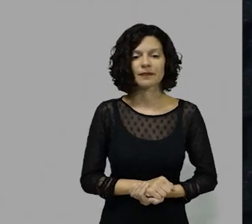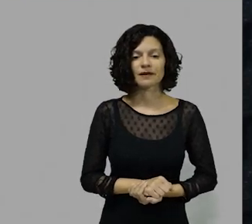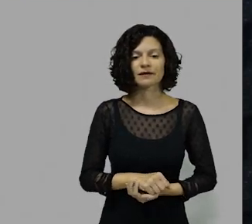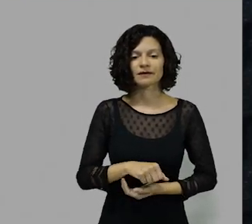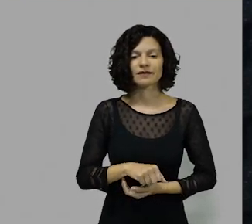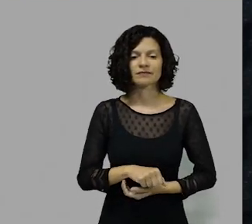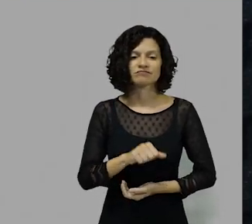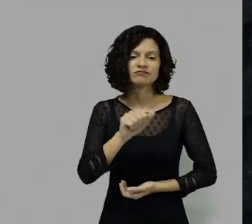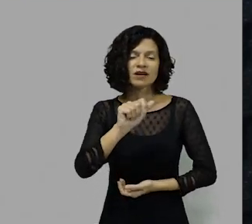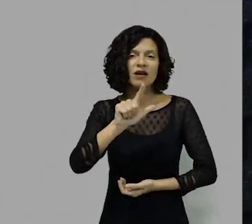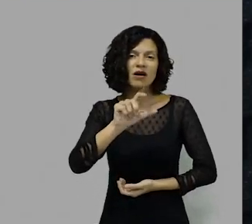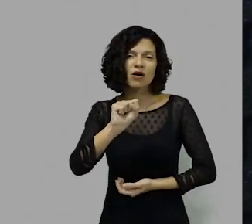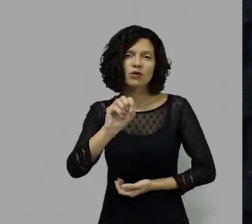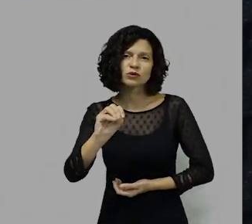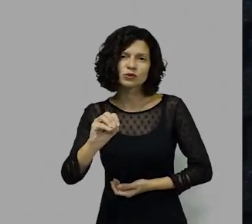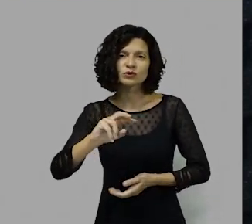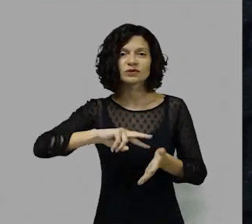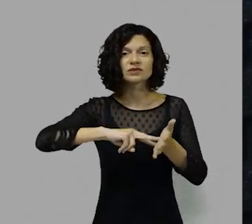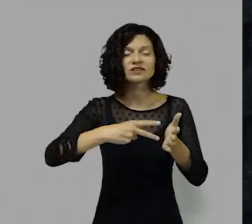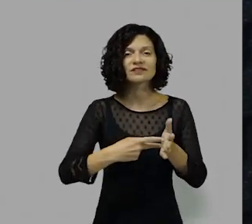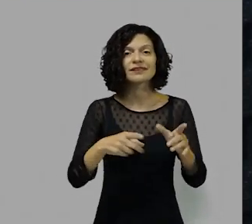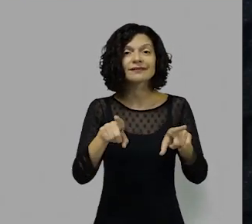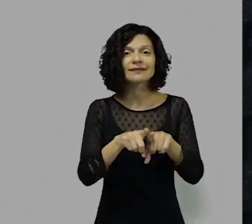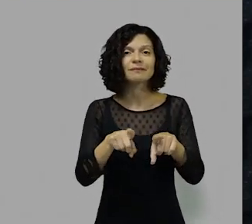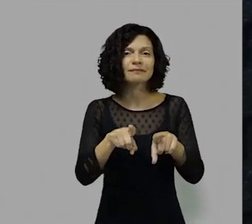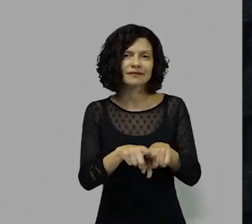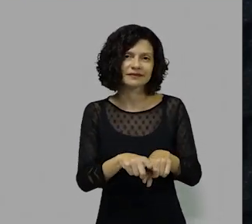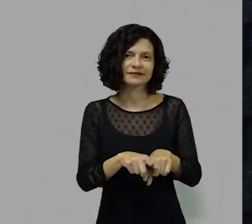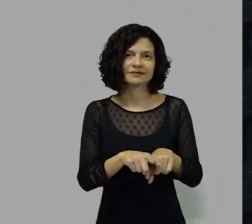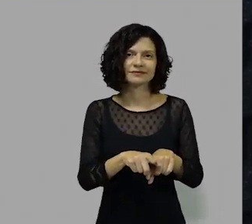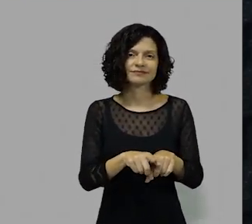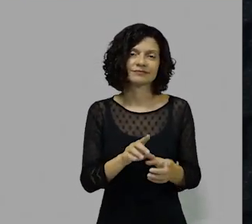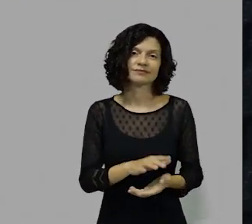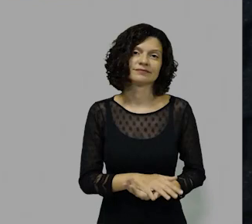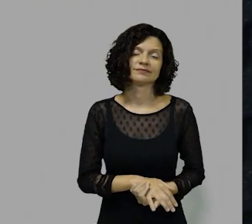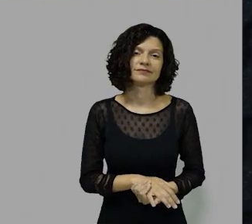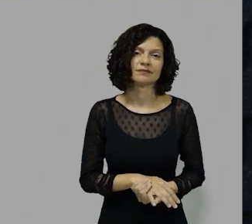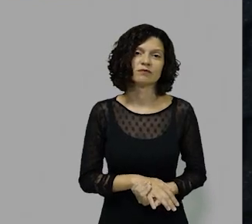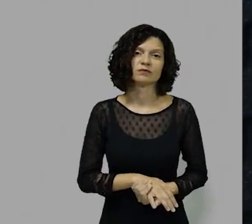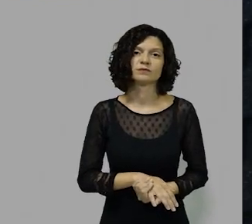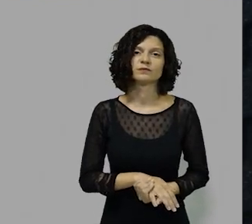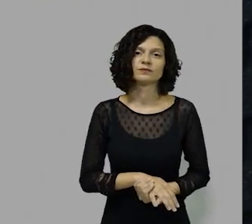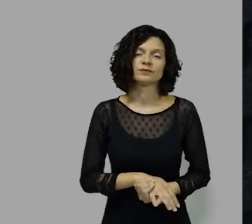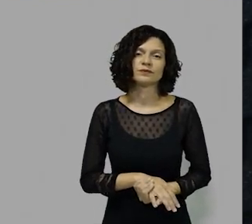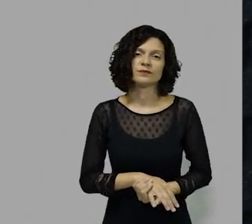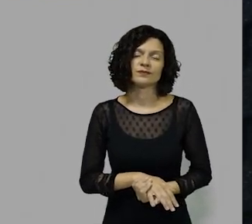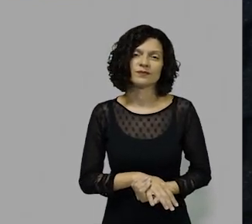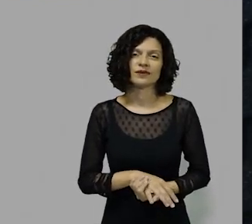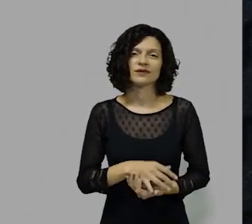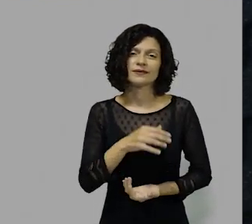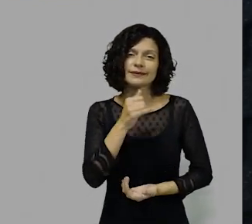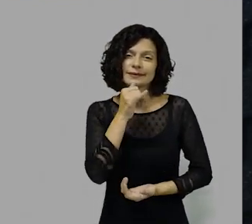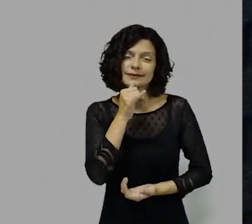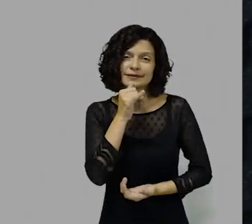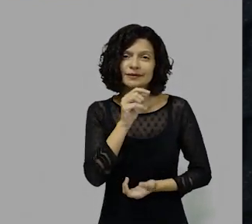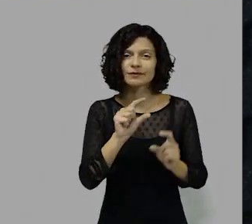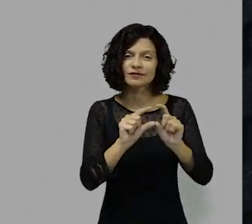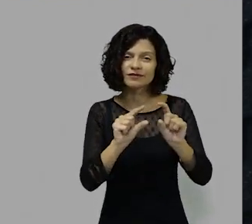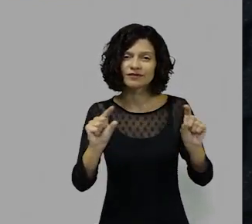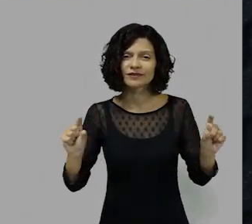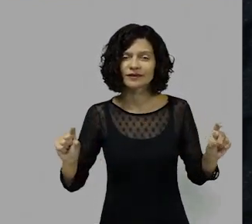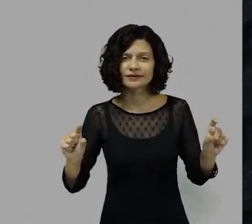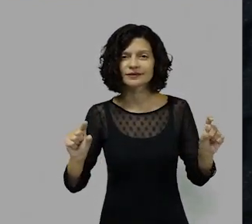John and Mary like chocolate too. I also like chocolate. Então, é